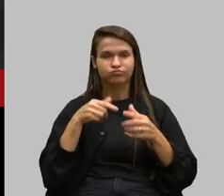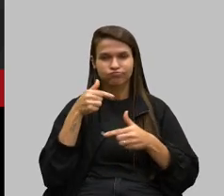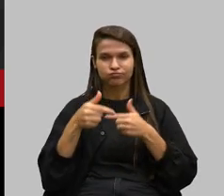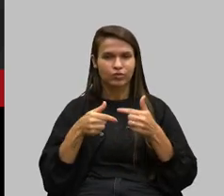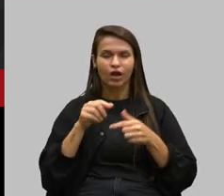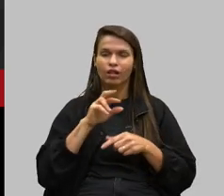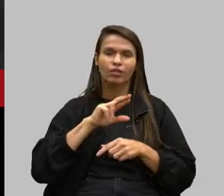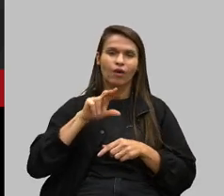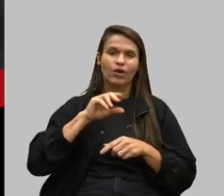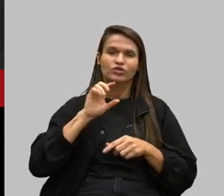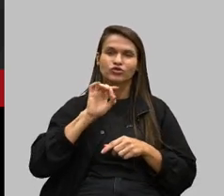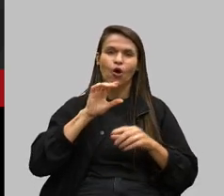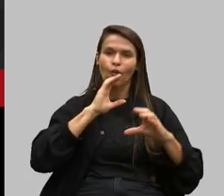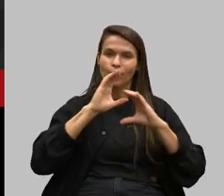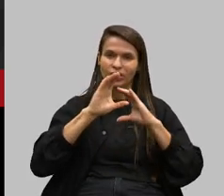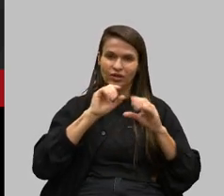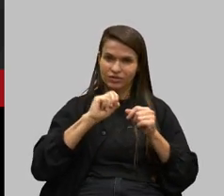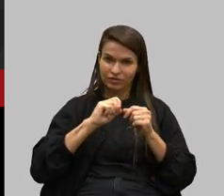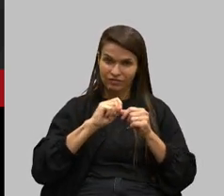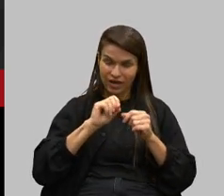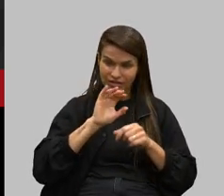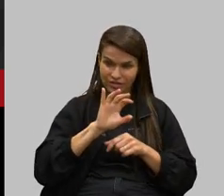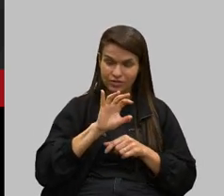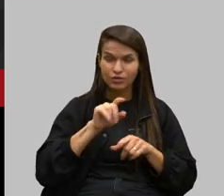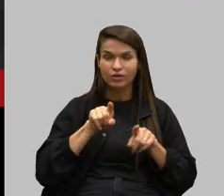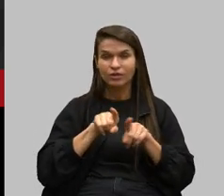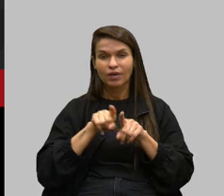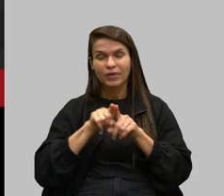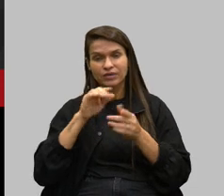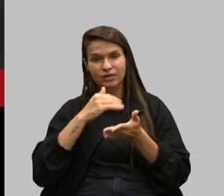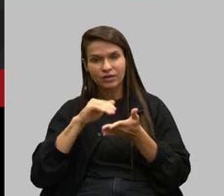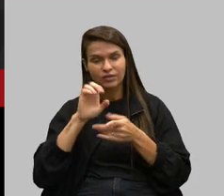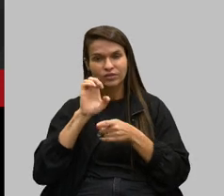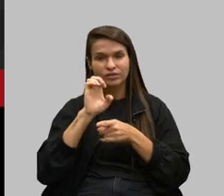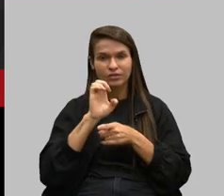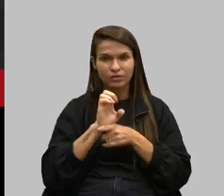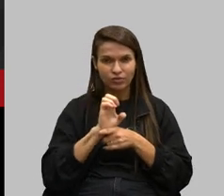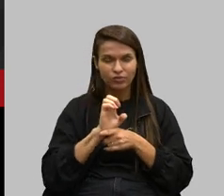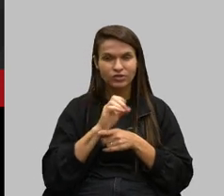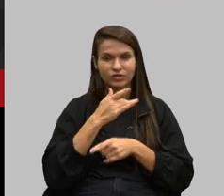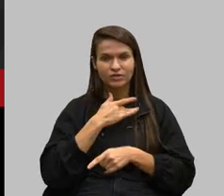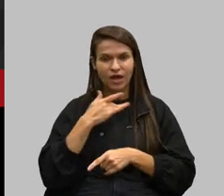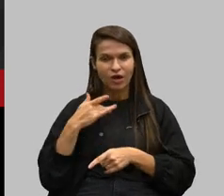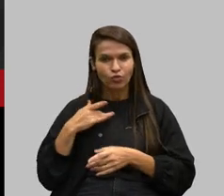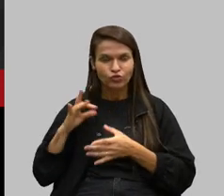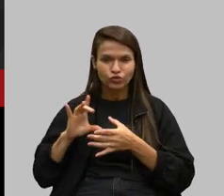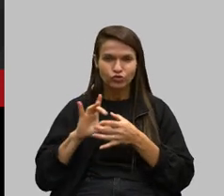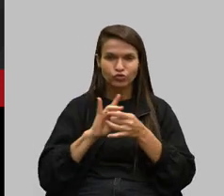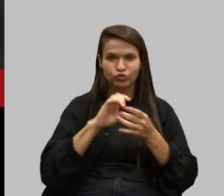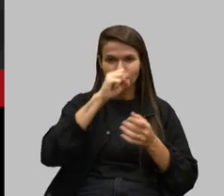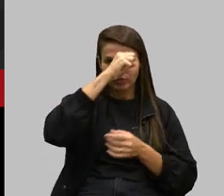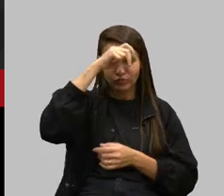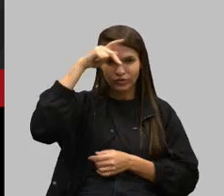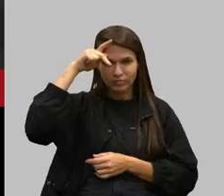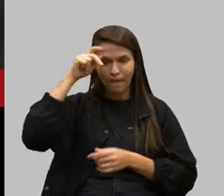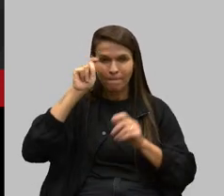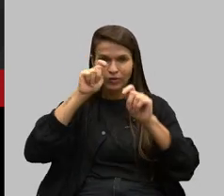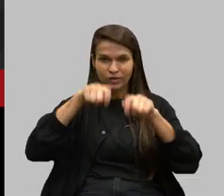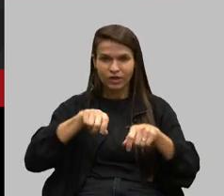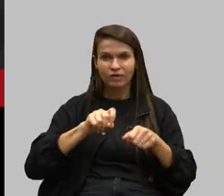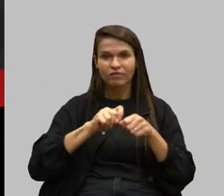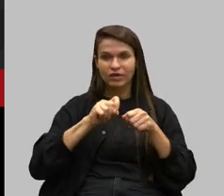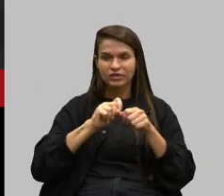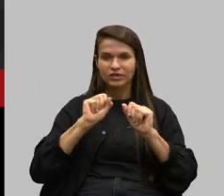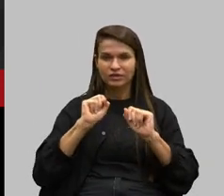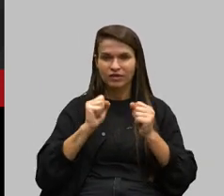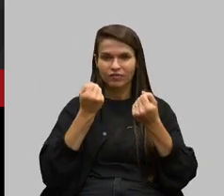isso mas também a Secretaria Estadual de Saúde junto com os municípios né para poder fazer esse